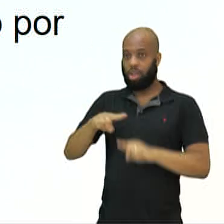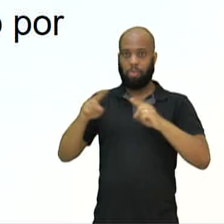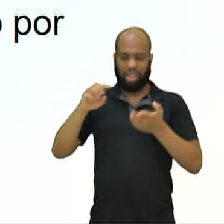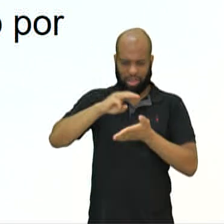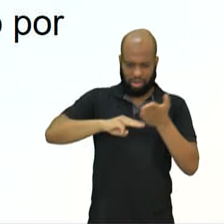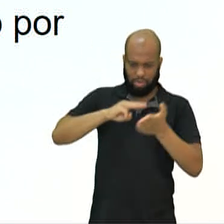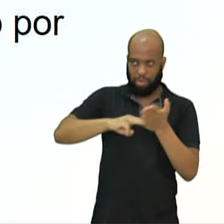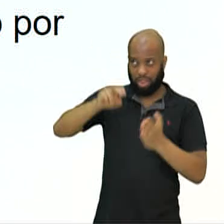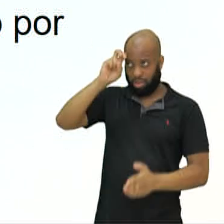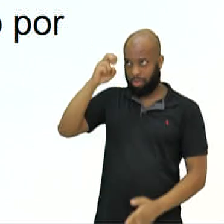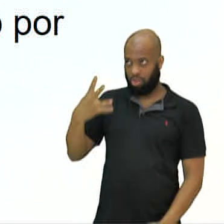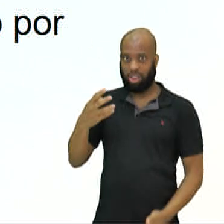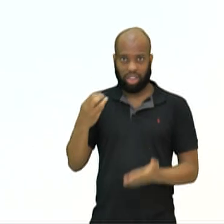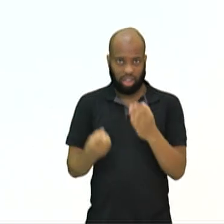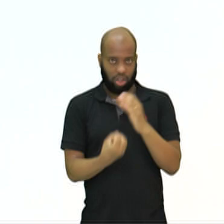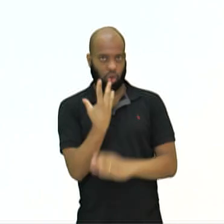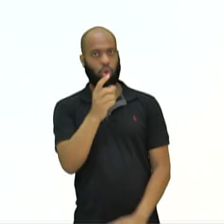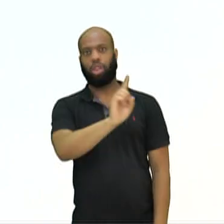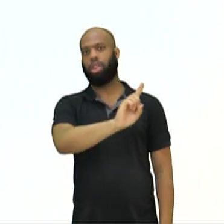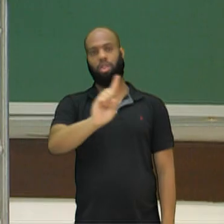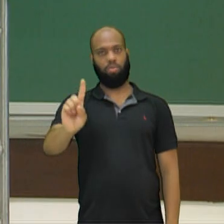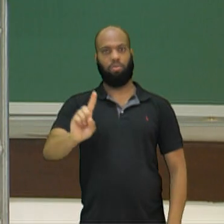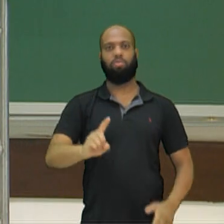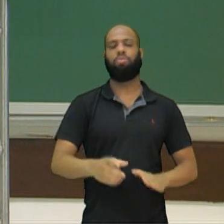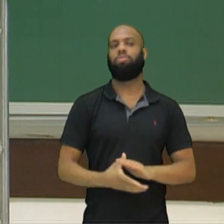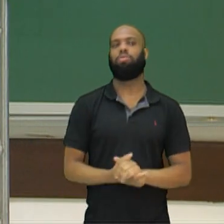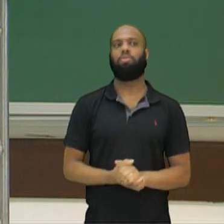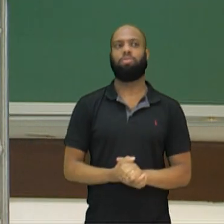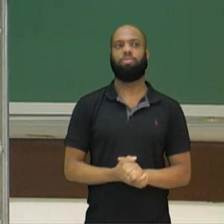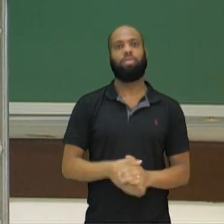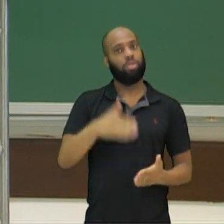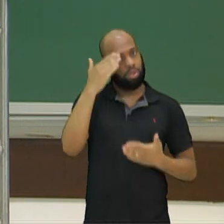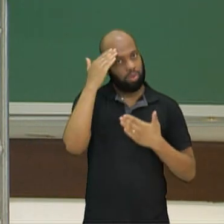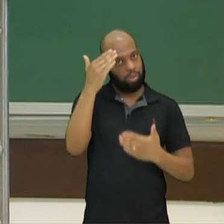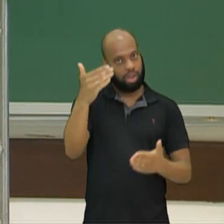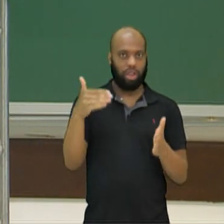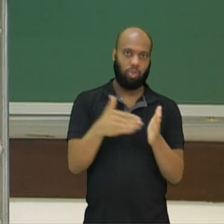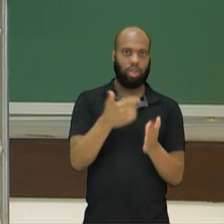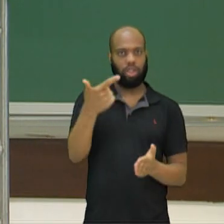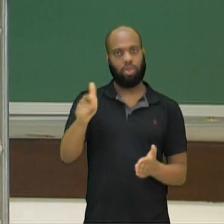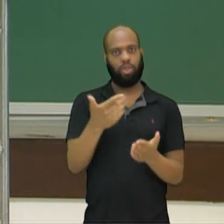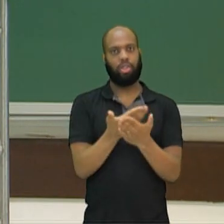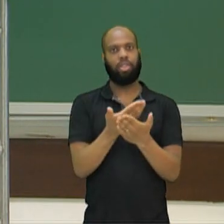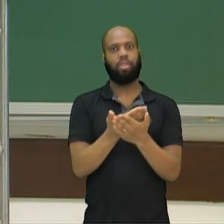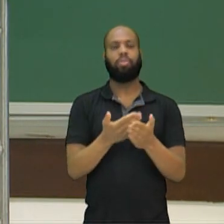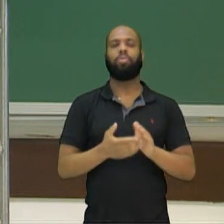criado por Piaget. Muito obrigado e até a próxima.